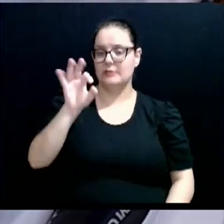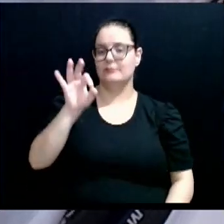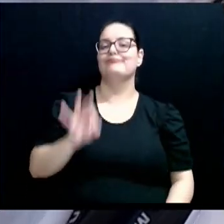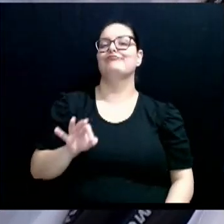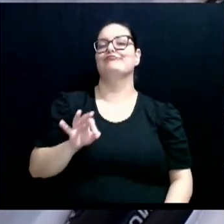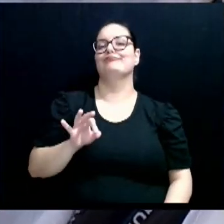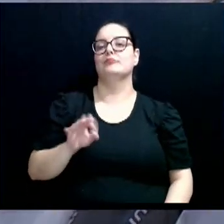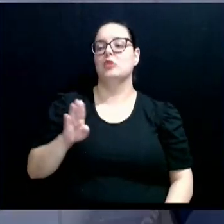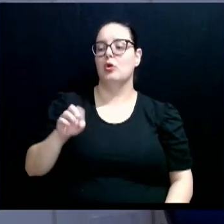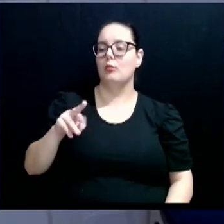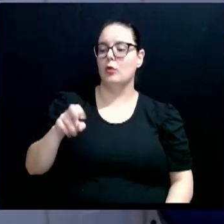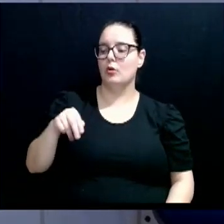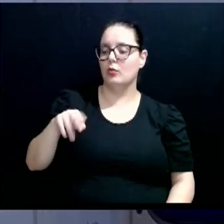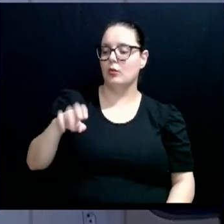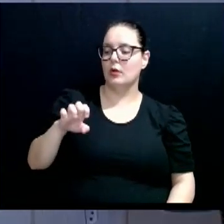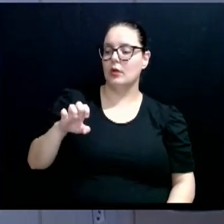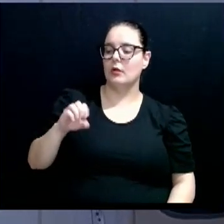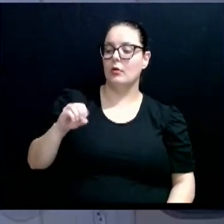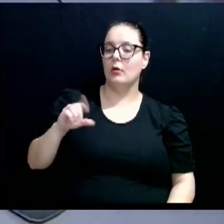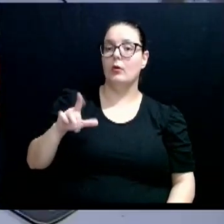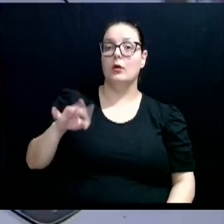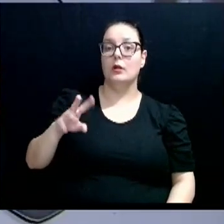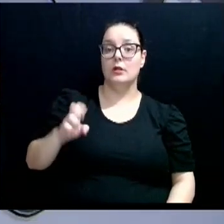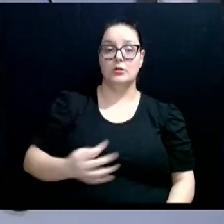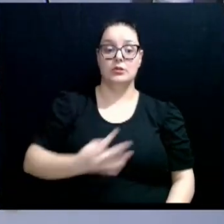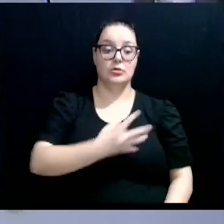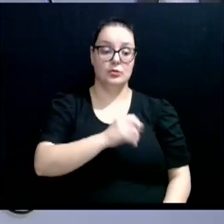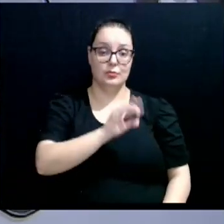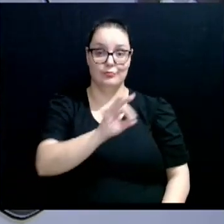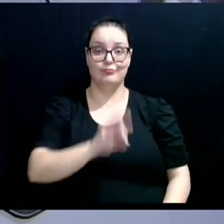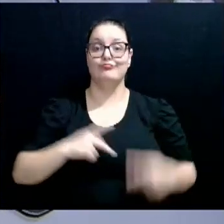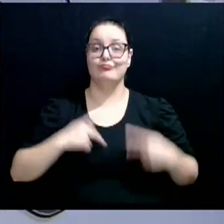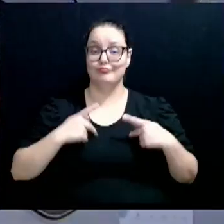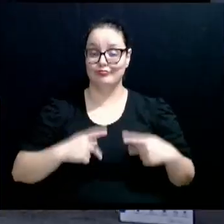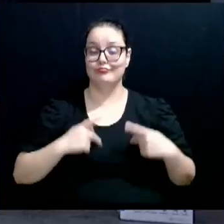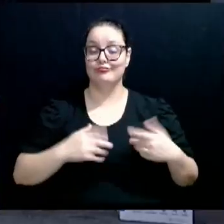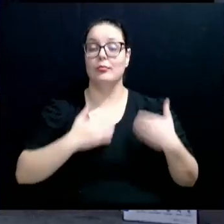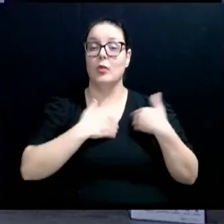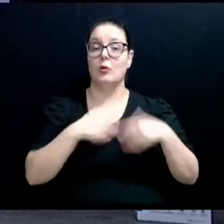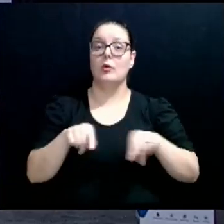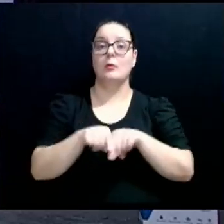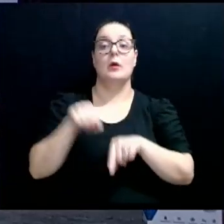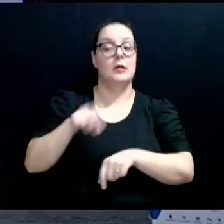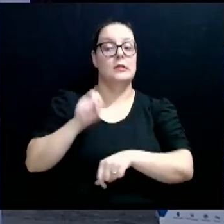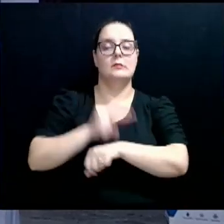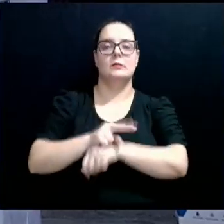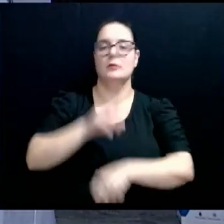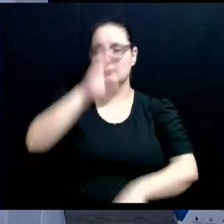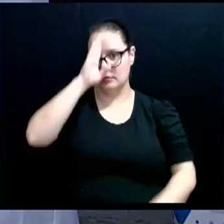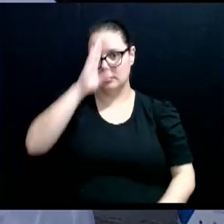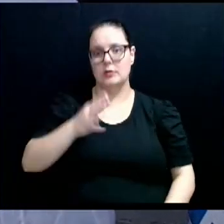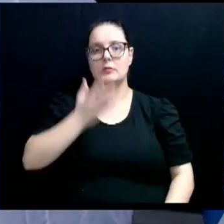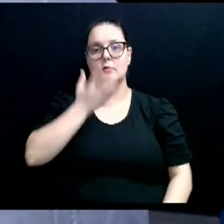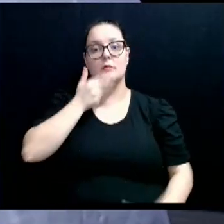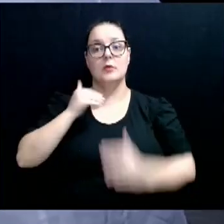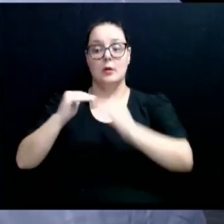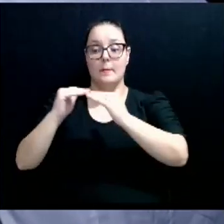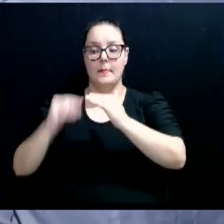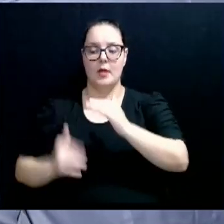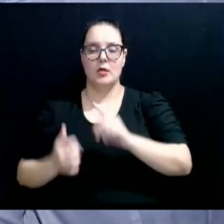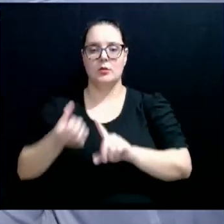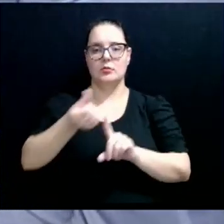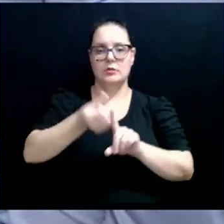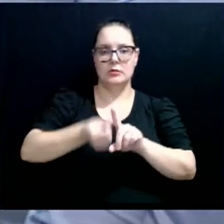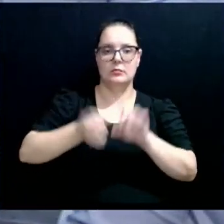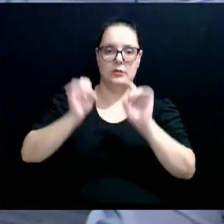bronquiolite, responsável também por 40% das pneumonias. Então, principalmente para as crianças, né, menores de 6 meses especificamente.